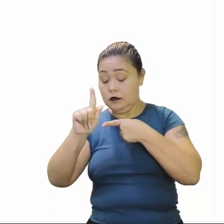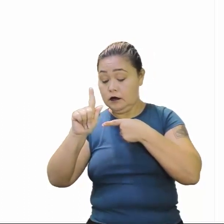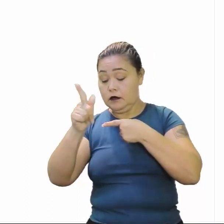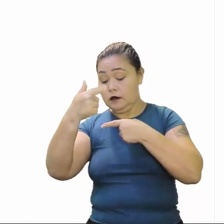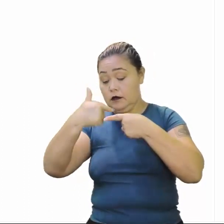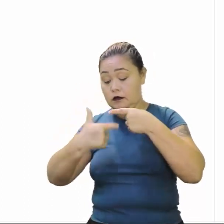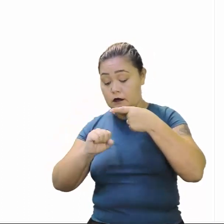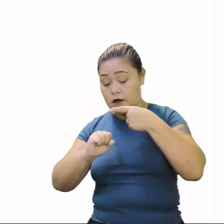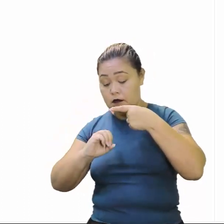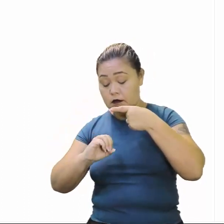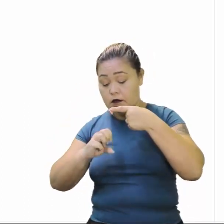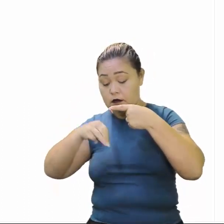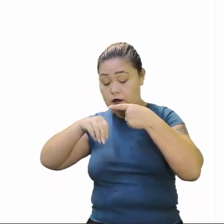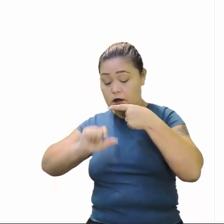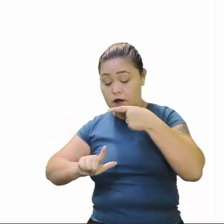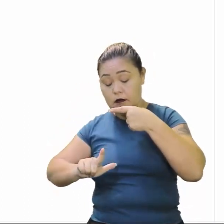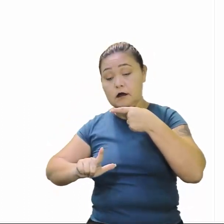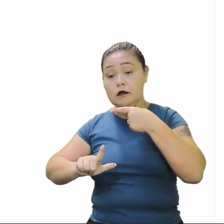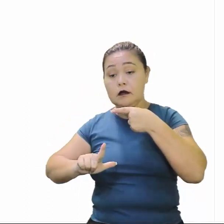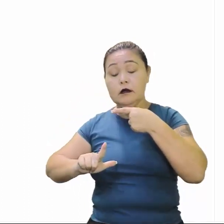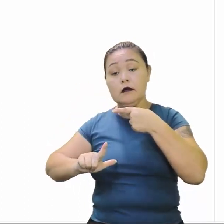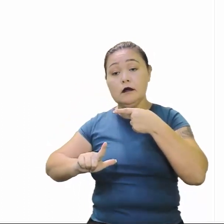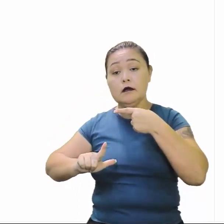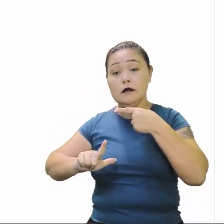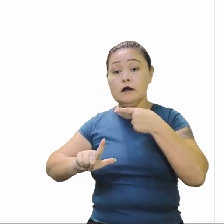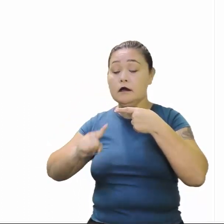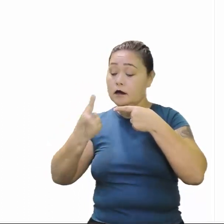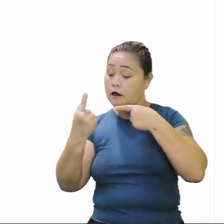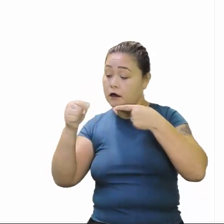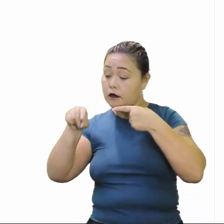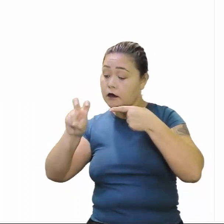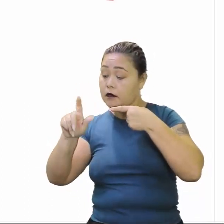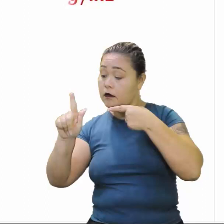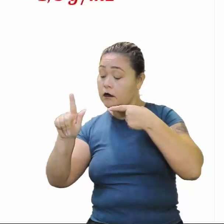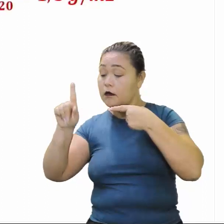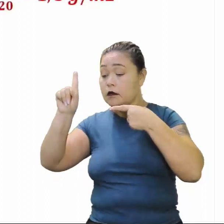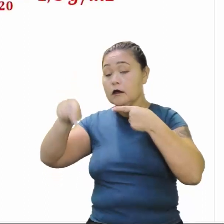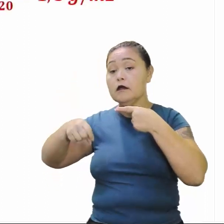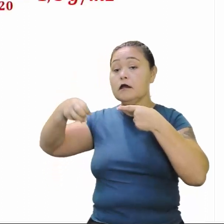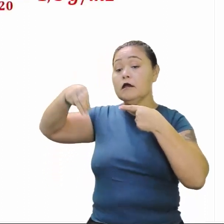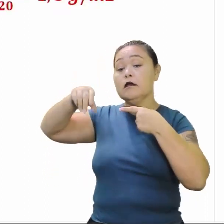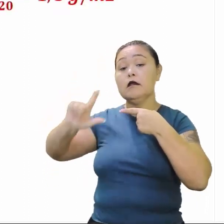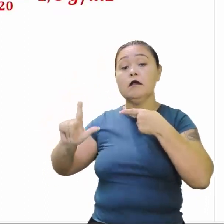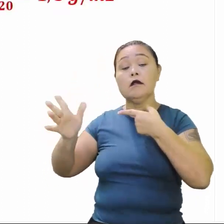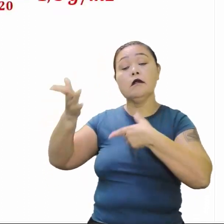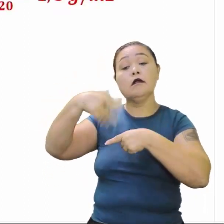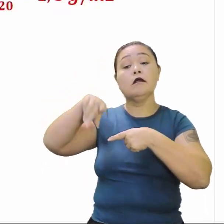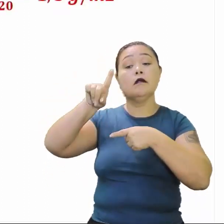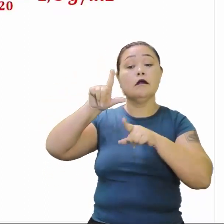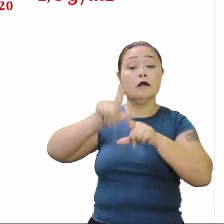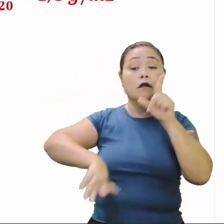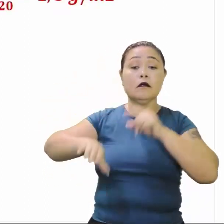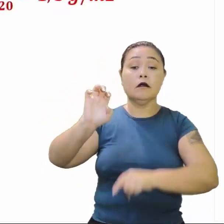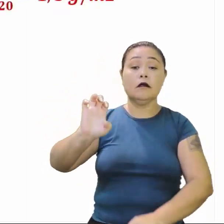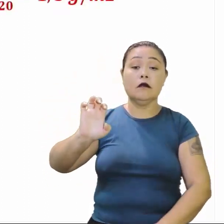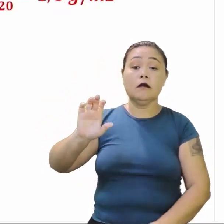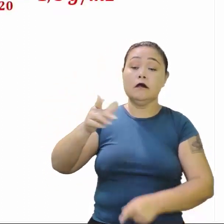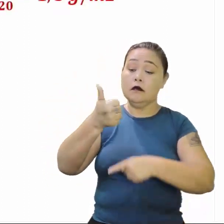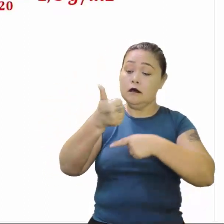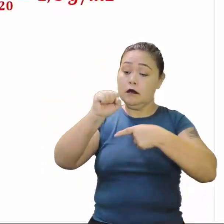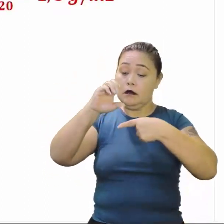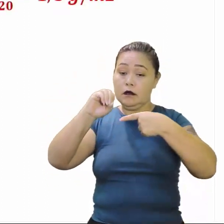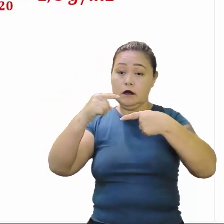por 80 mililitros, quer dizer, 1,5 gramas por mililitro. E na letra E, 180 gramas